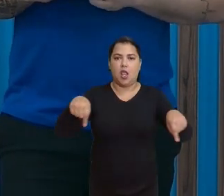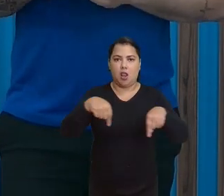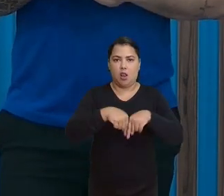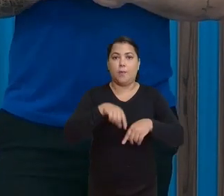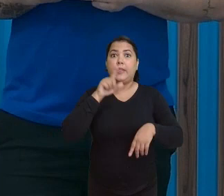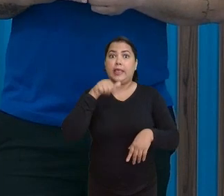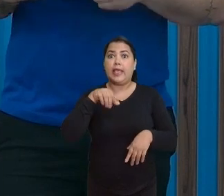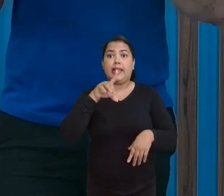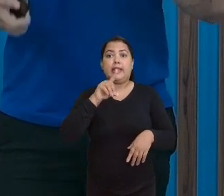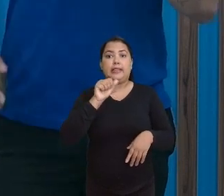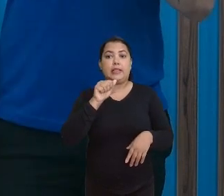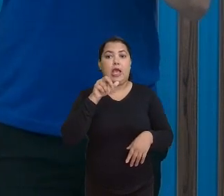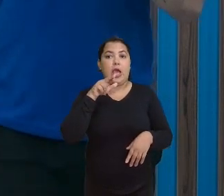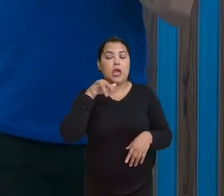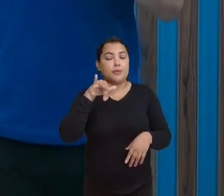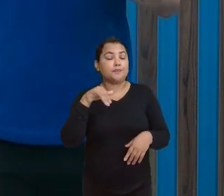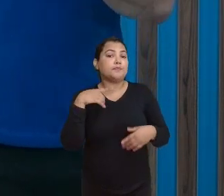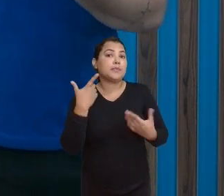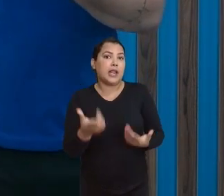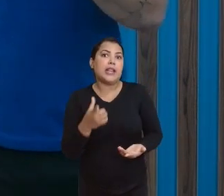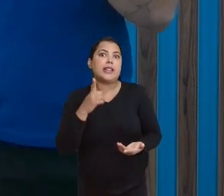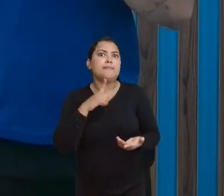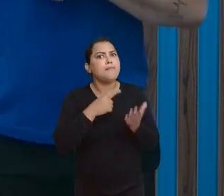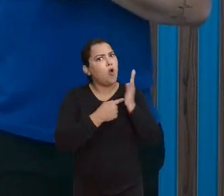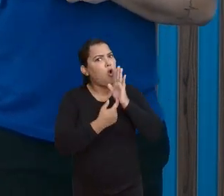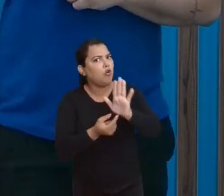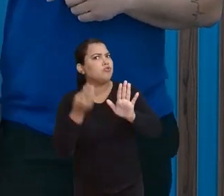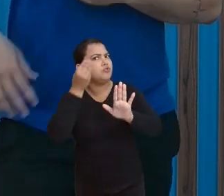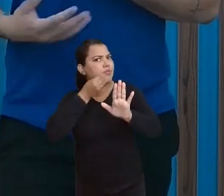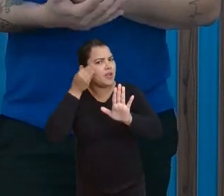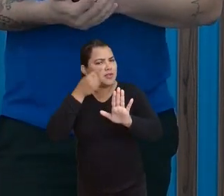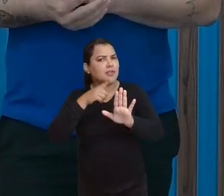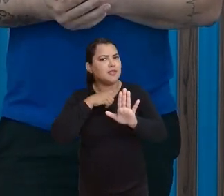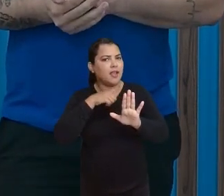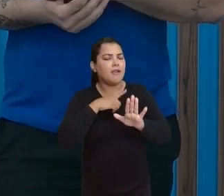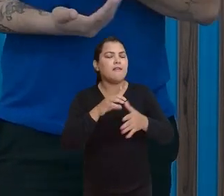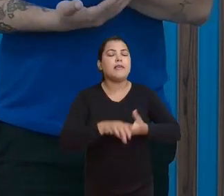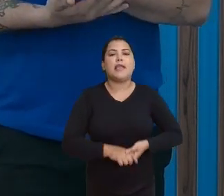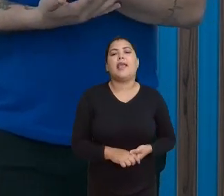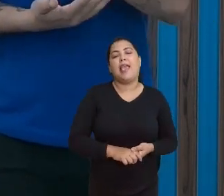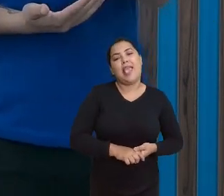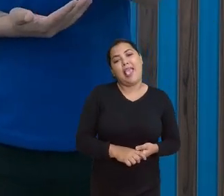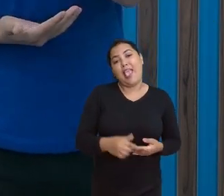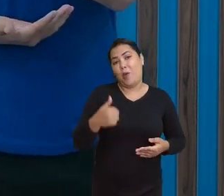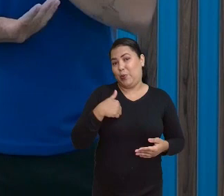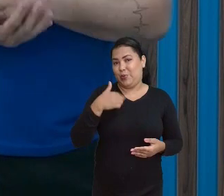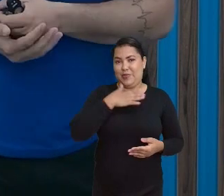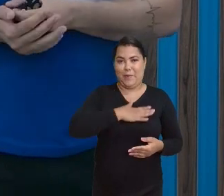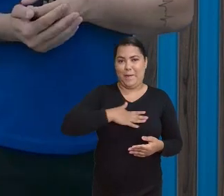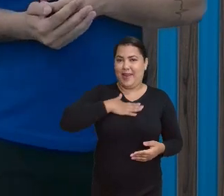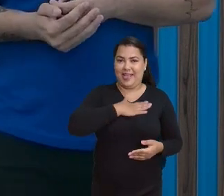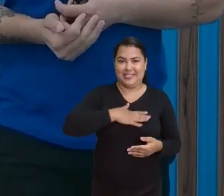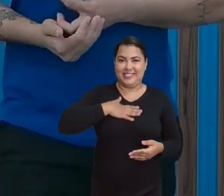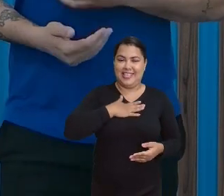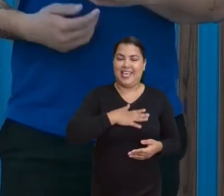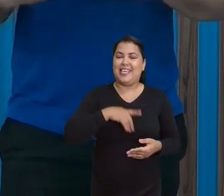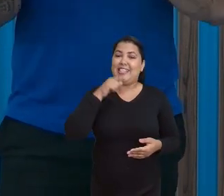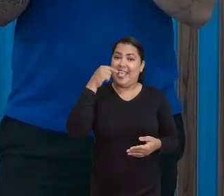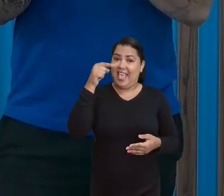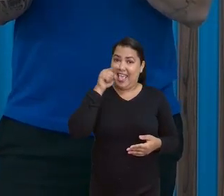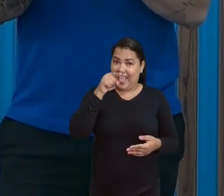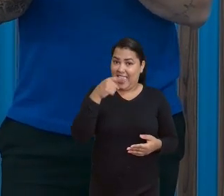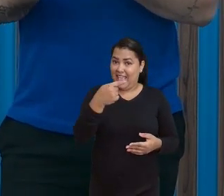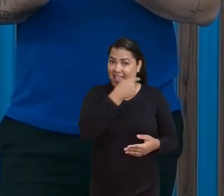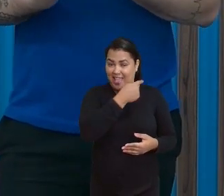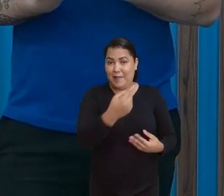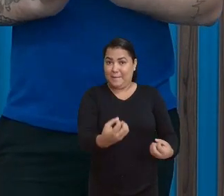Dari, ele traz um pouquinho dessa experiência dele, né? Eu tive o prazer de Dari ser o meu professor e a gente